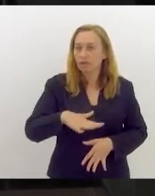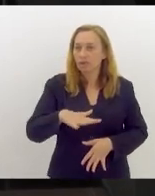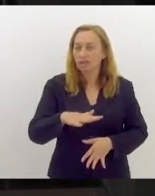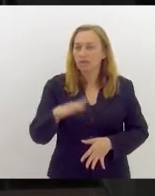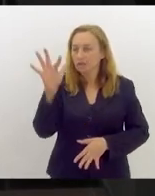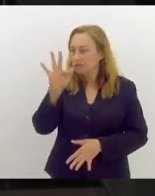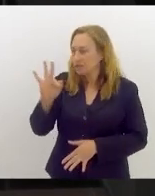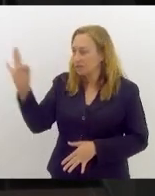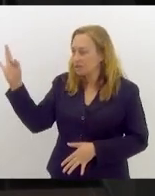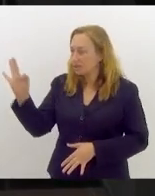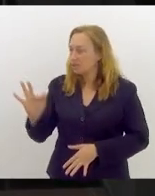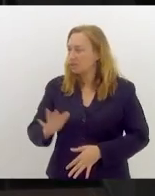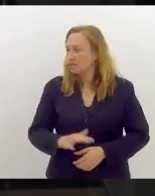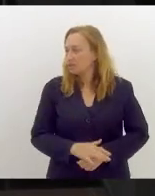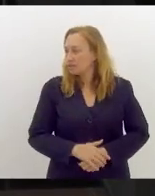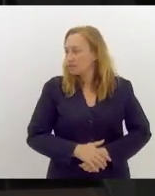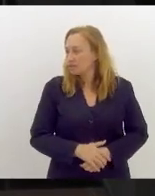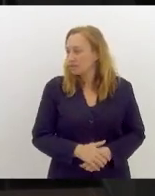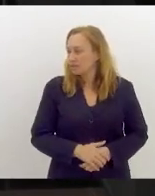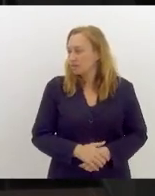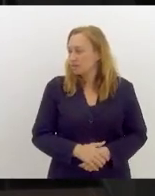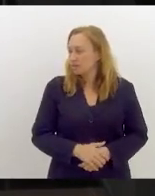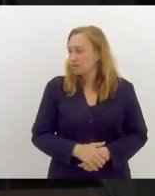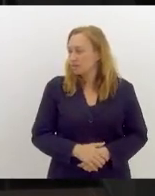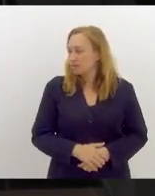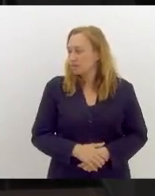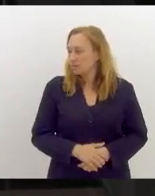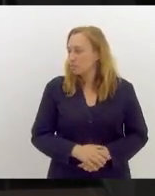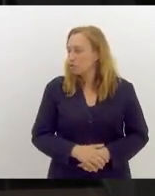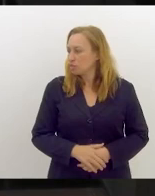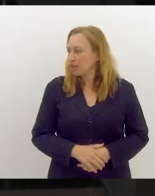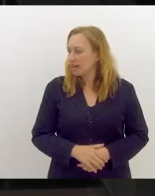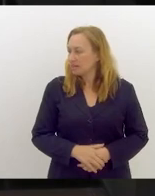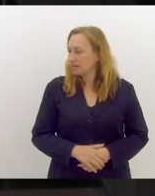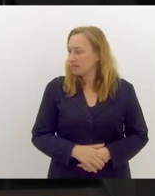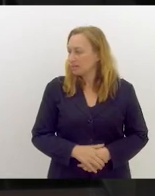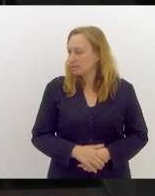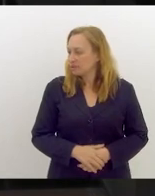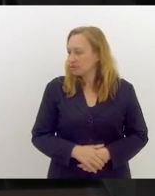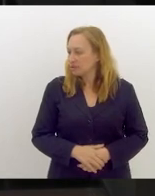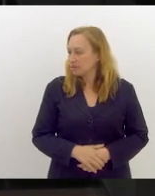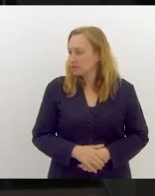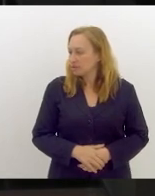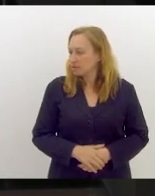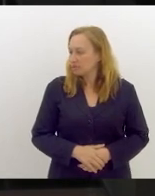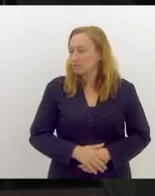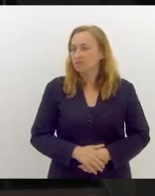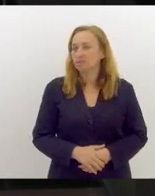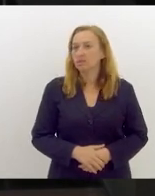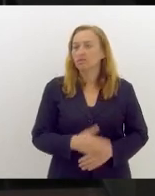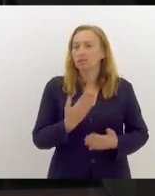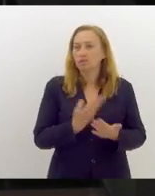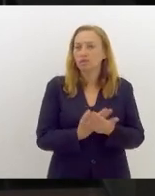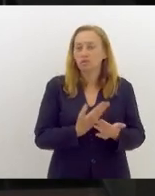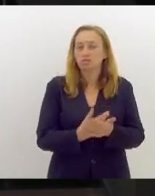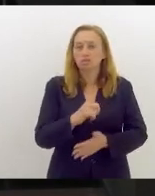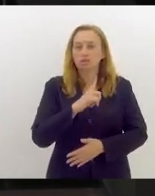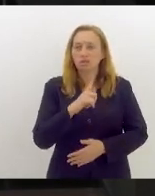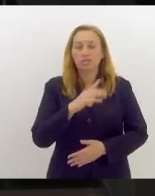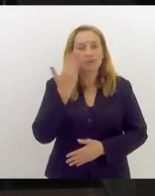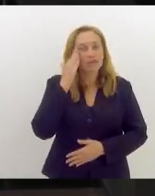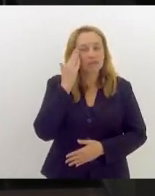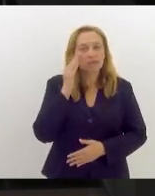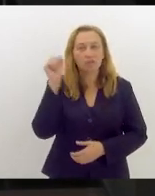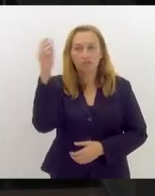Federativa Então veja que Campo enorme de estudos existem para a gente